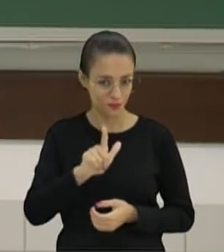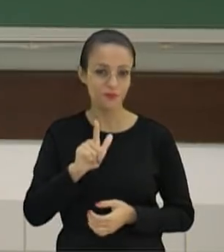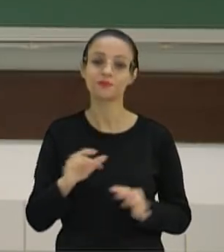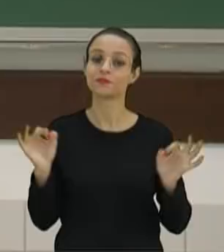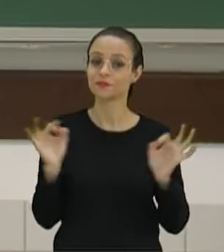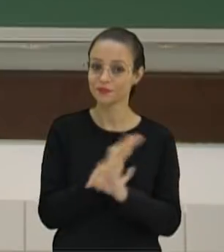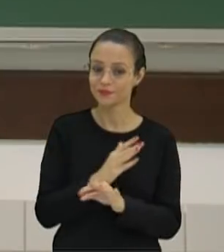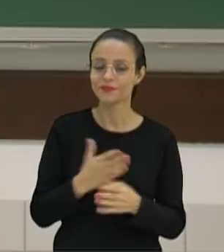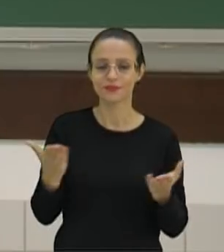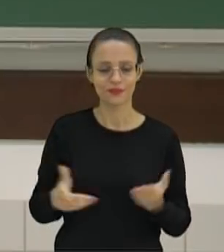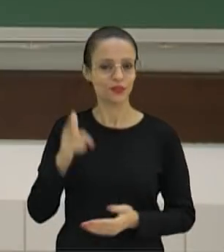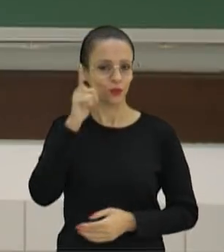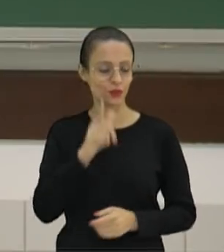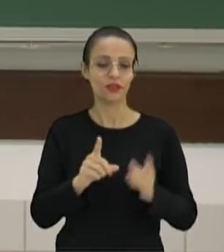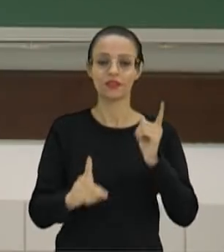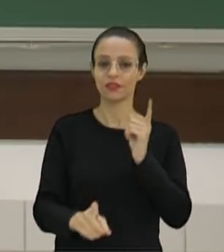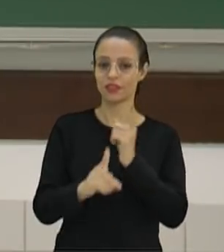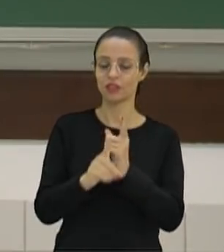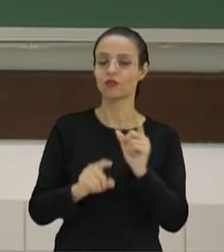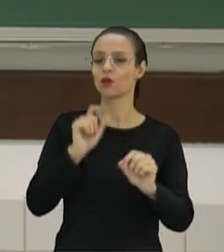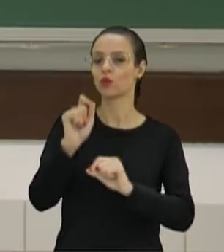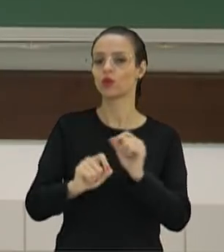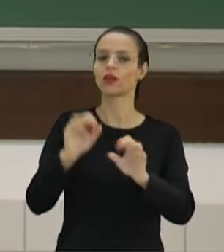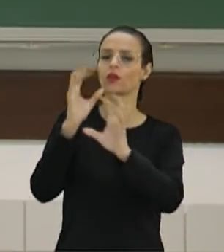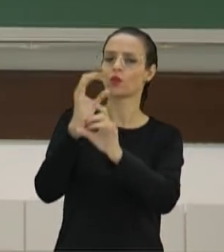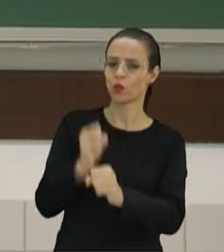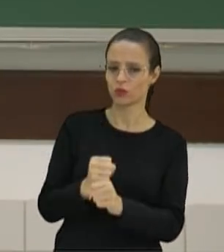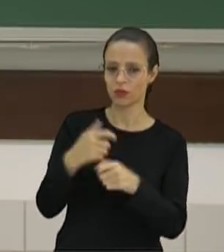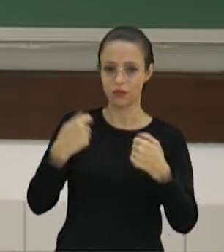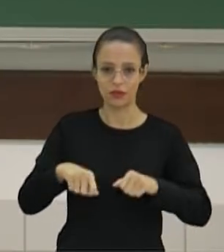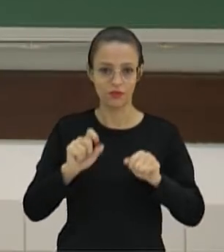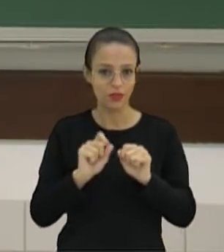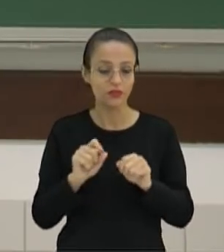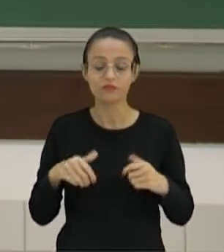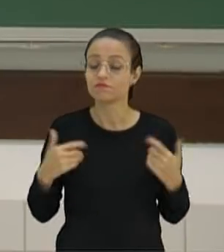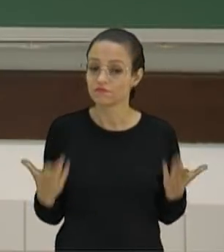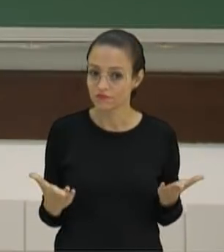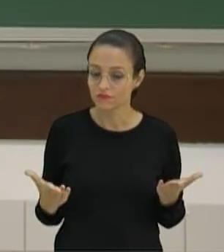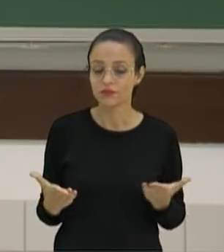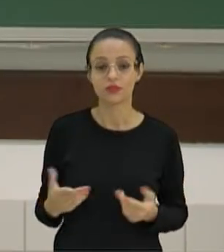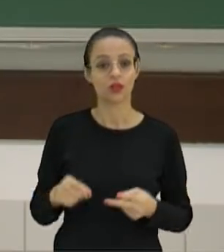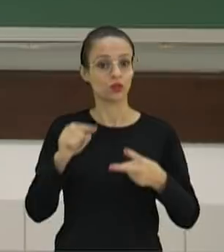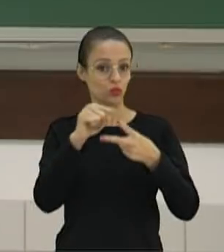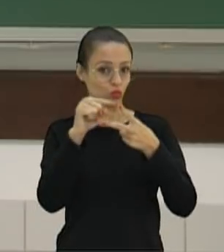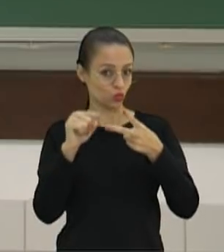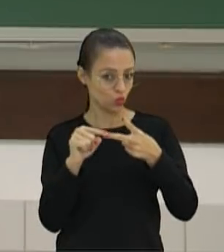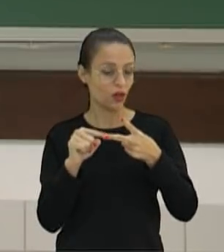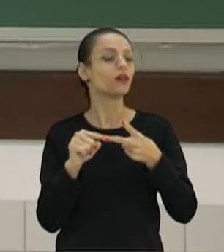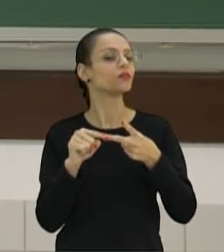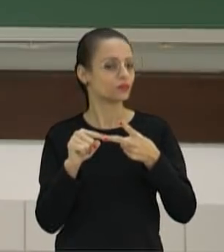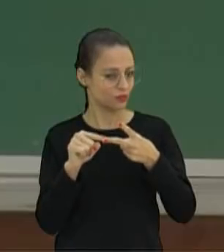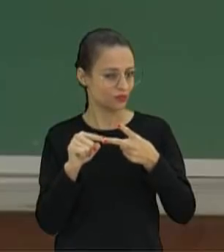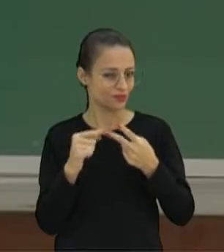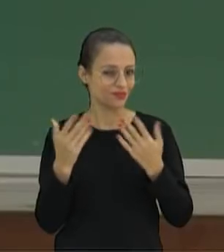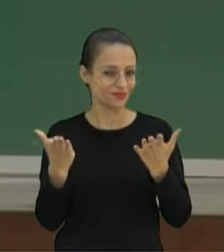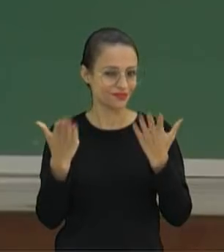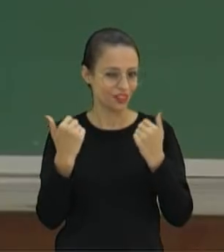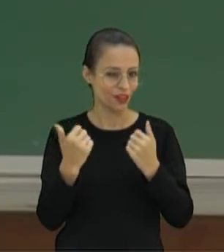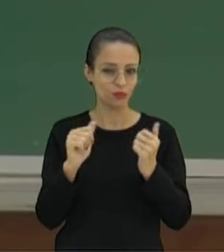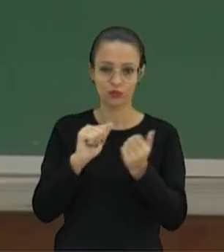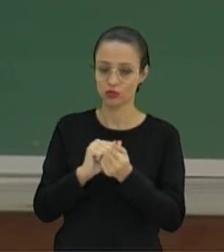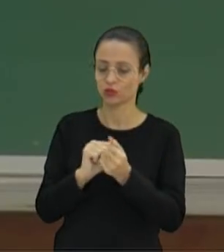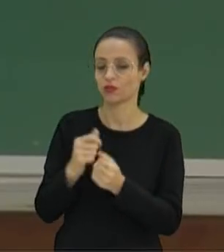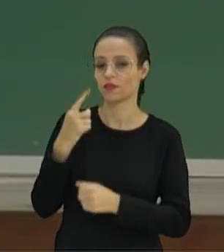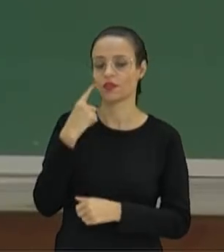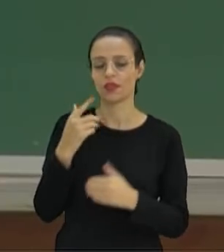Conseguiram? Conseguiram identificar qual é a conta que nós temos que fazer? São duas contas. Vamos com a prof,